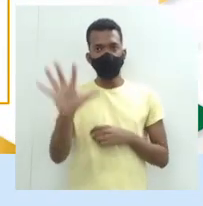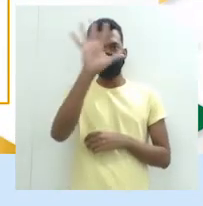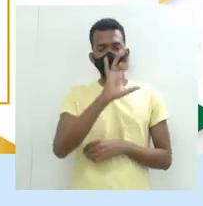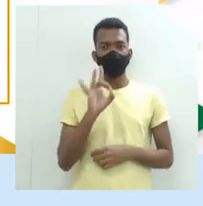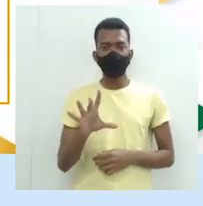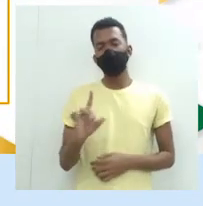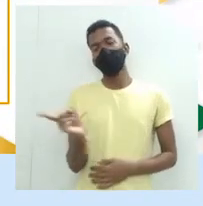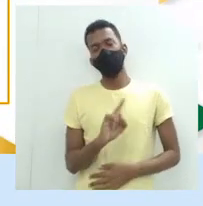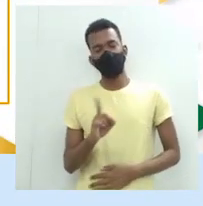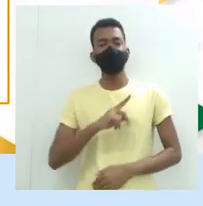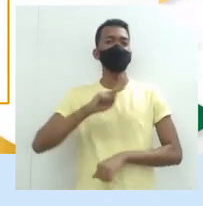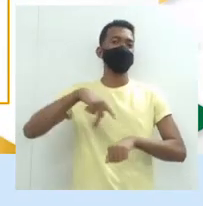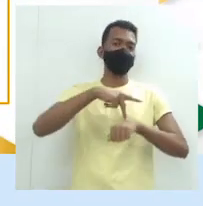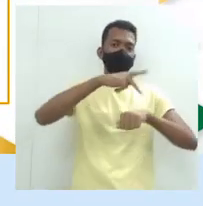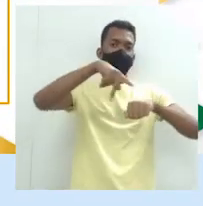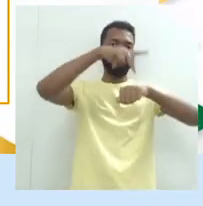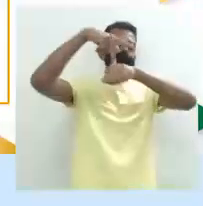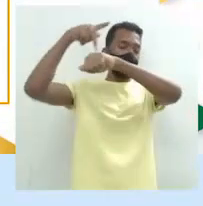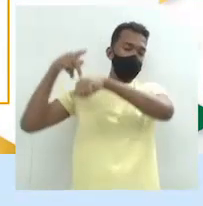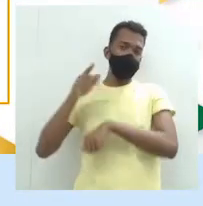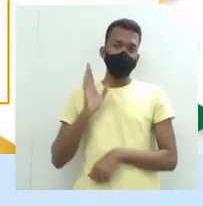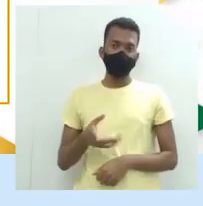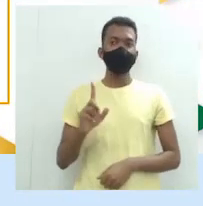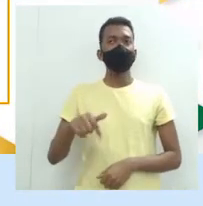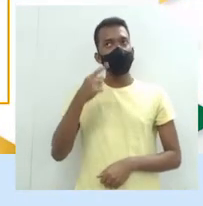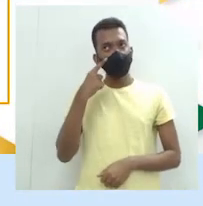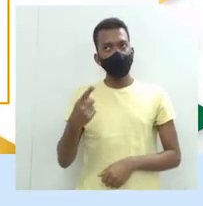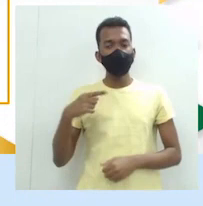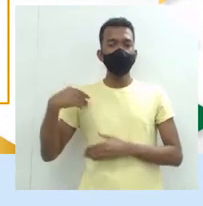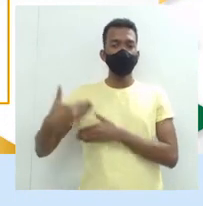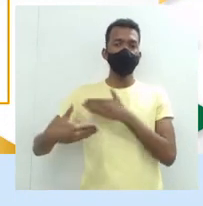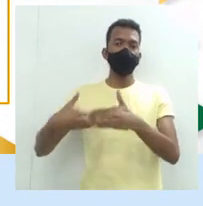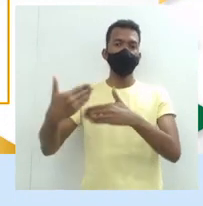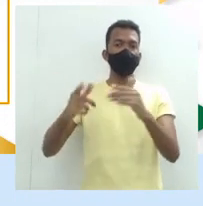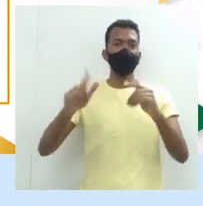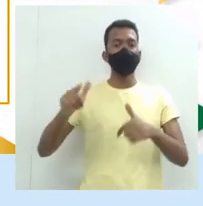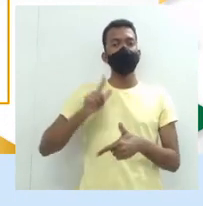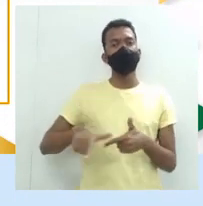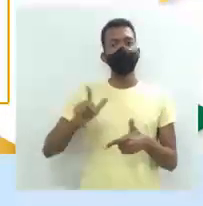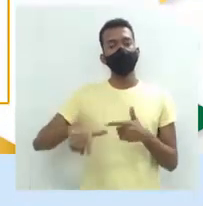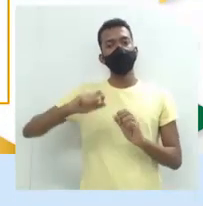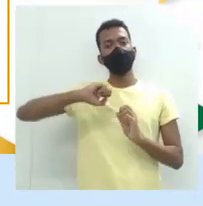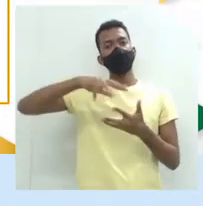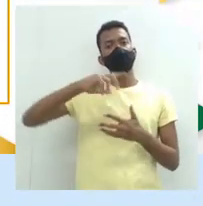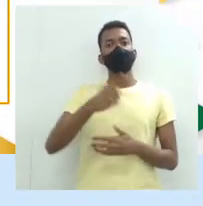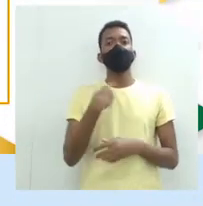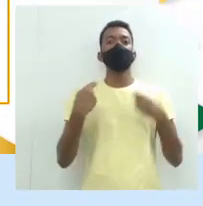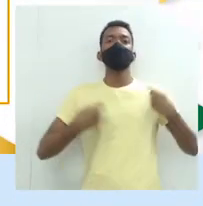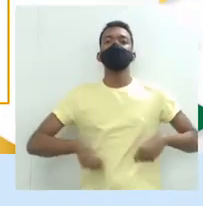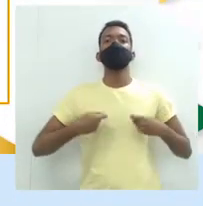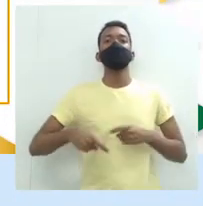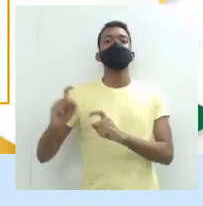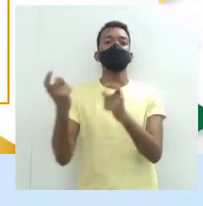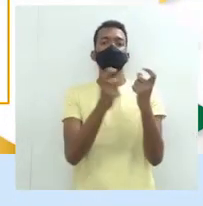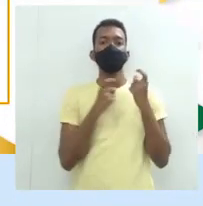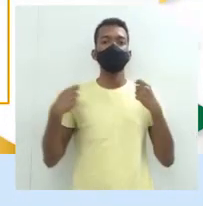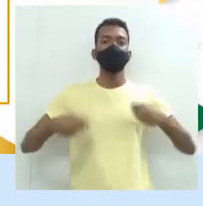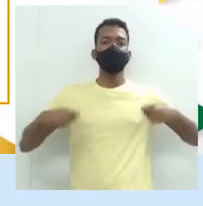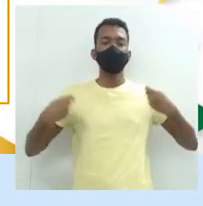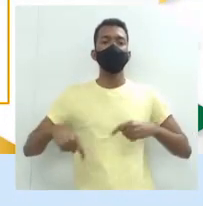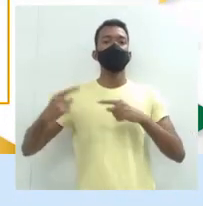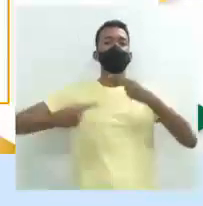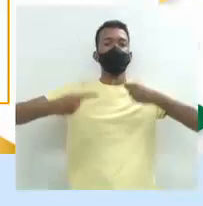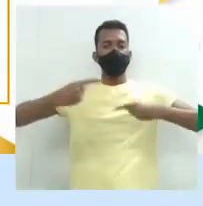mas em vários países que a gente vai ver na sequência. Então é um problema mundial que a gente precisa discutir, que a gente precisa